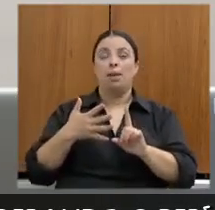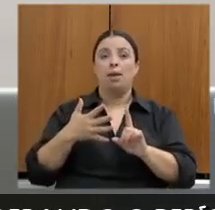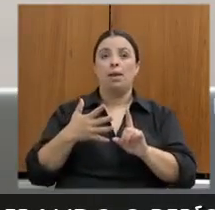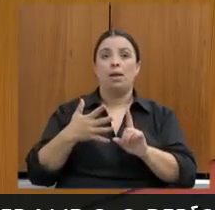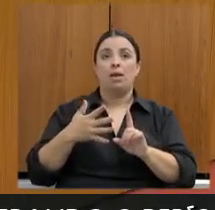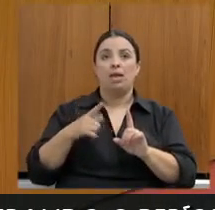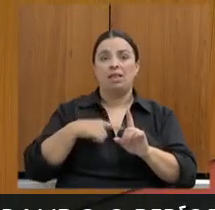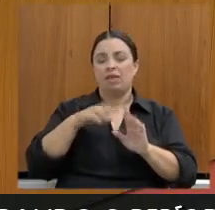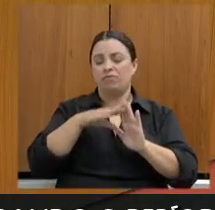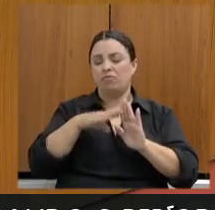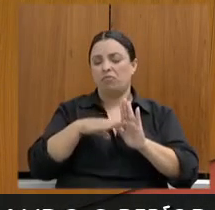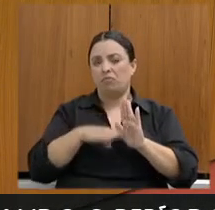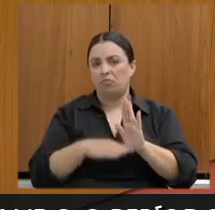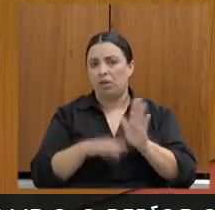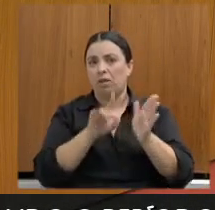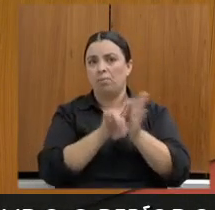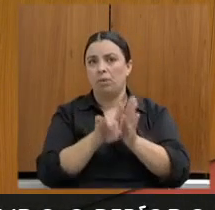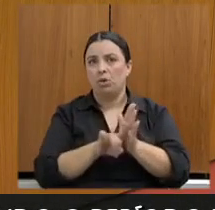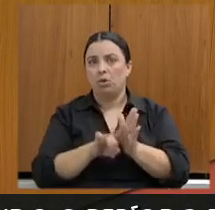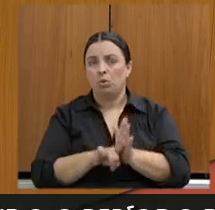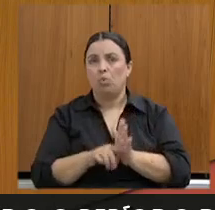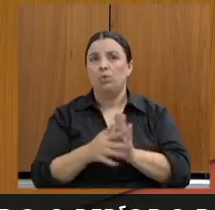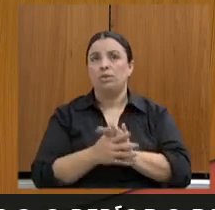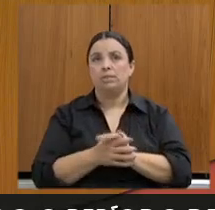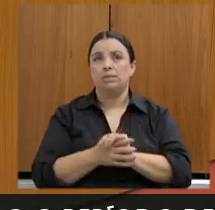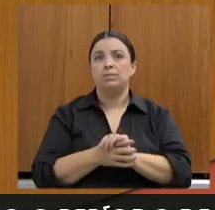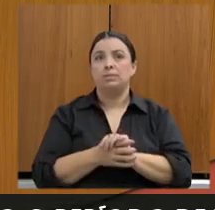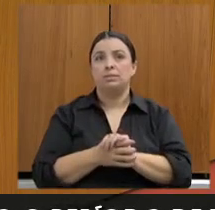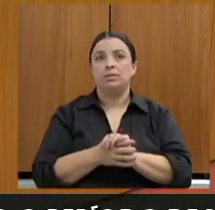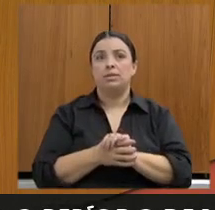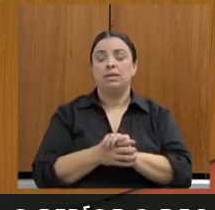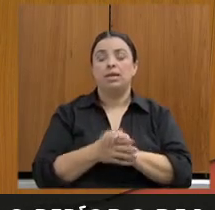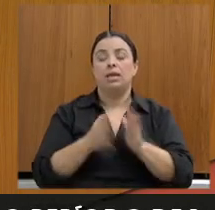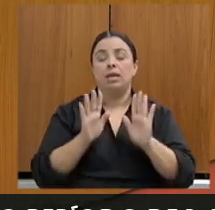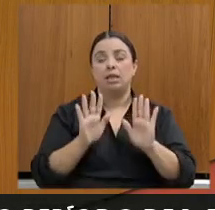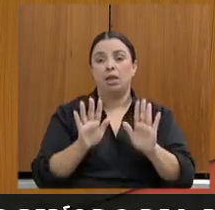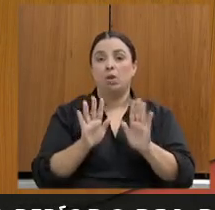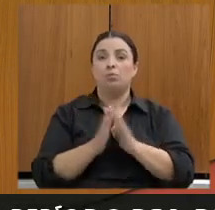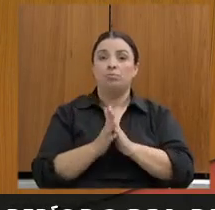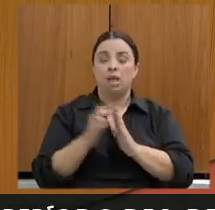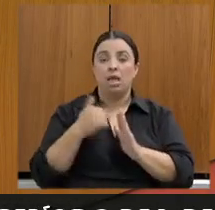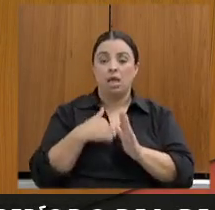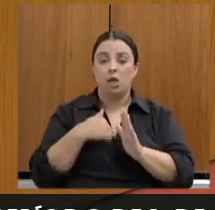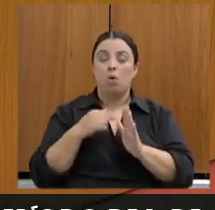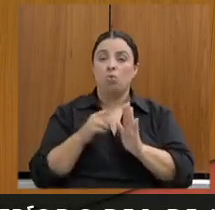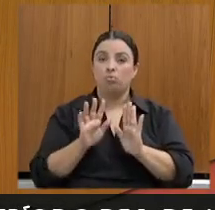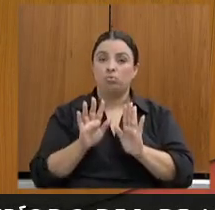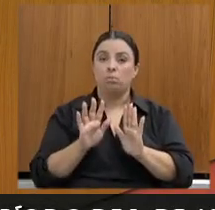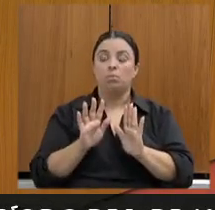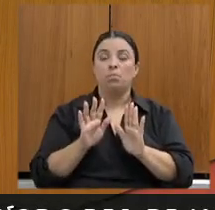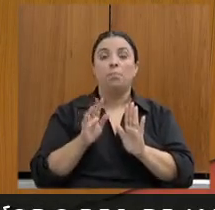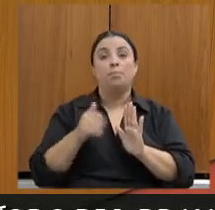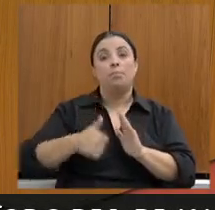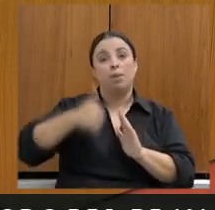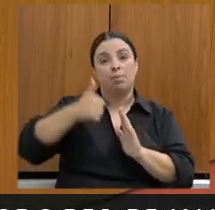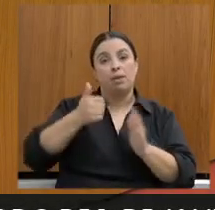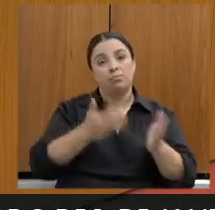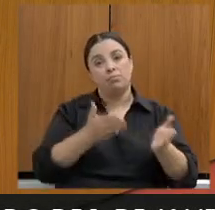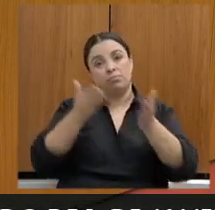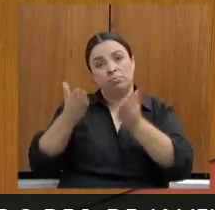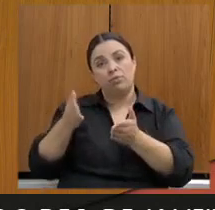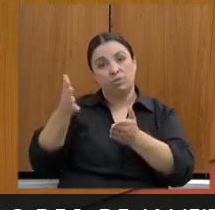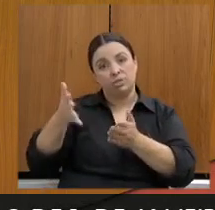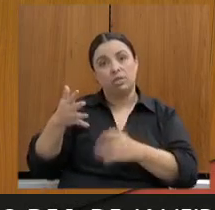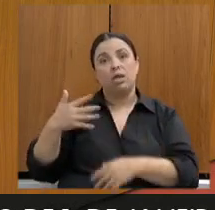Sheila é porque a consultoria para parou aqui para gente então antes de fazer ela eu passo a palavra a